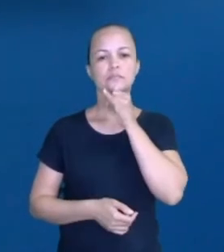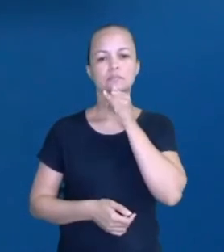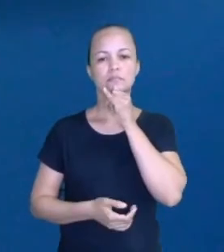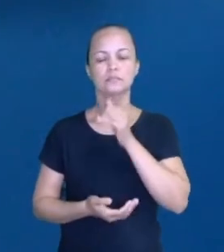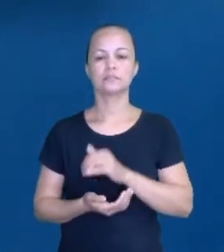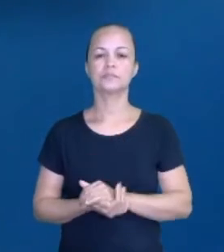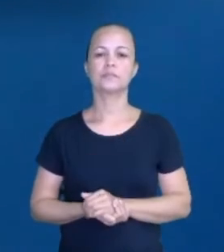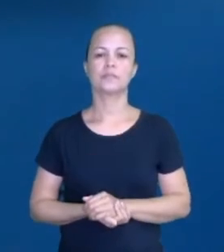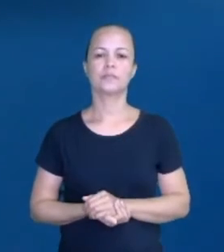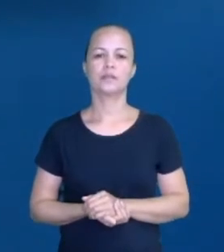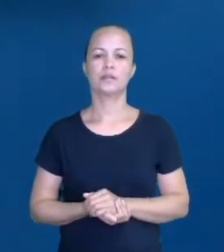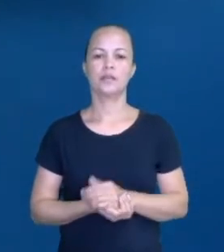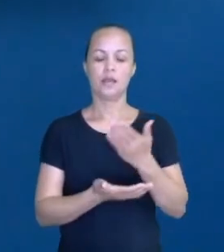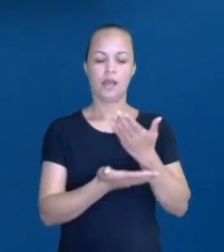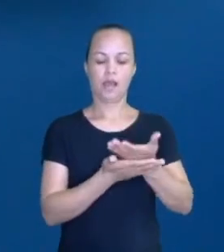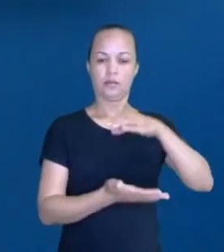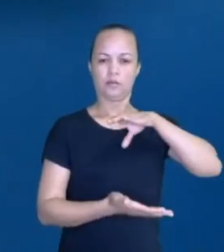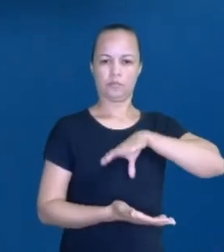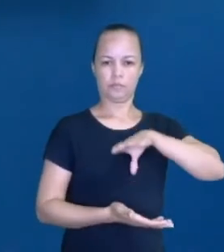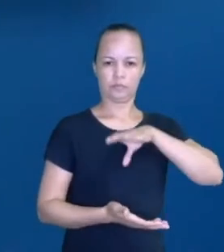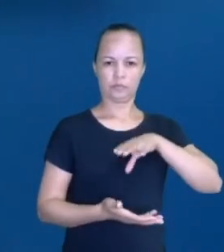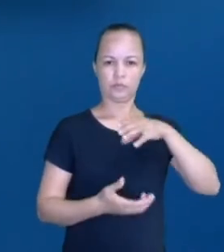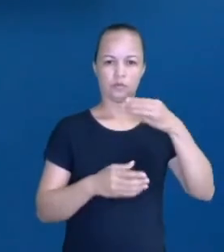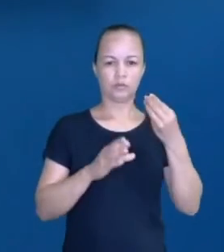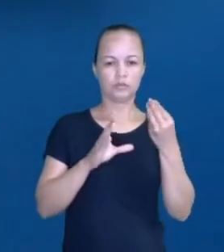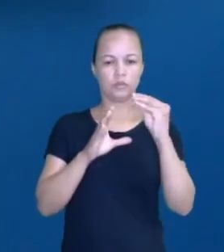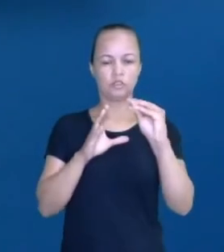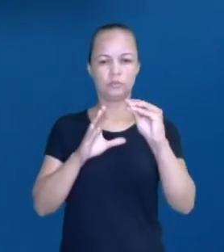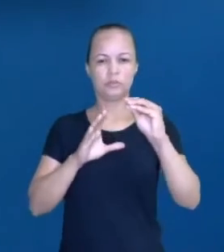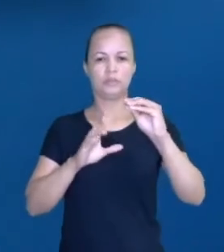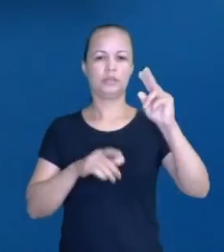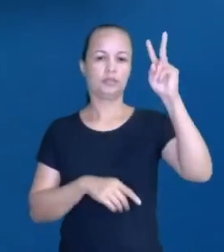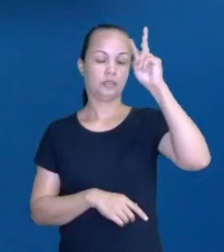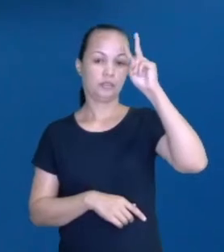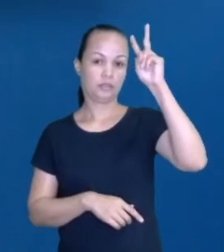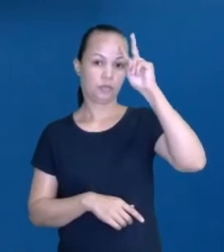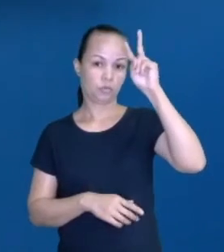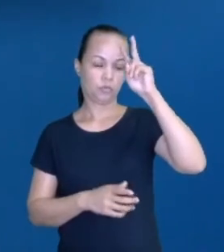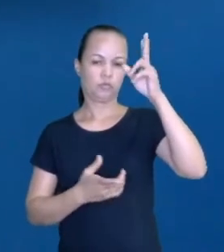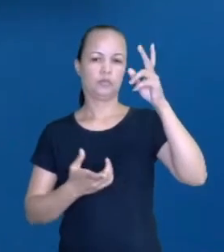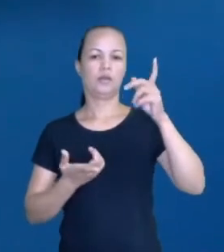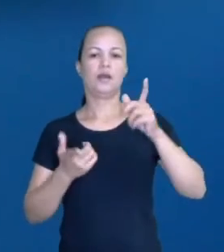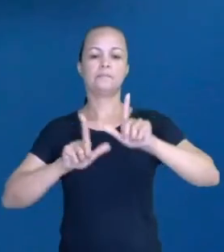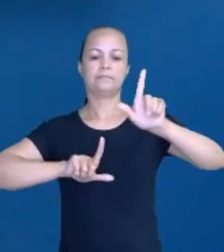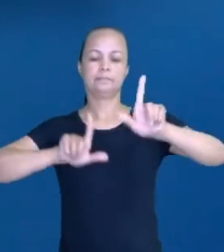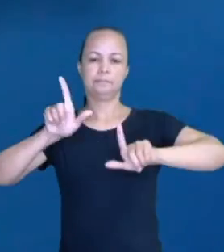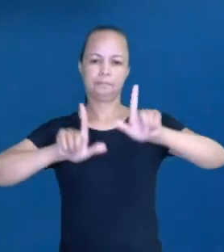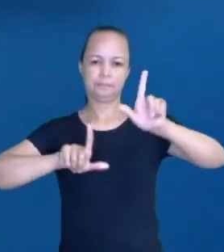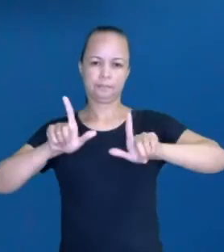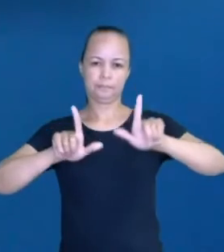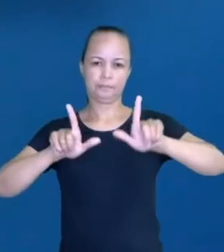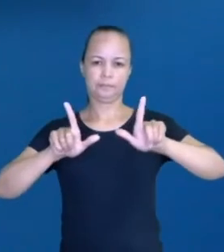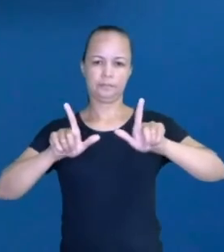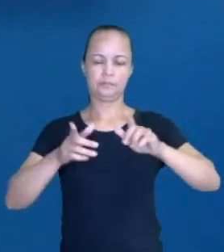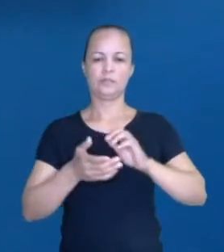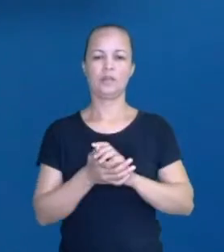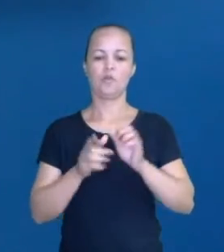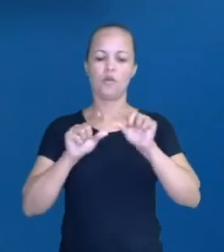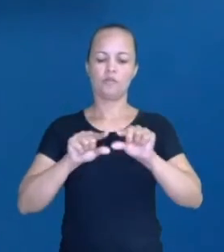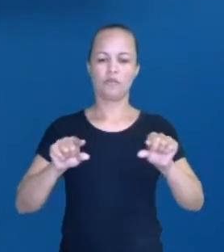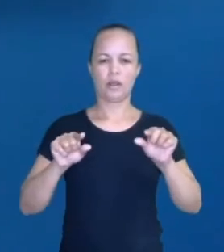Exemplo. As aulas de língua portuguesa são transmitidas nas segundas-feiras pela TV. Uma